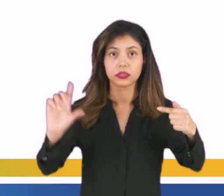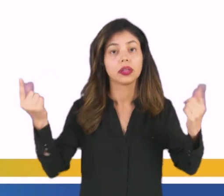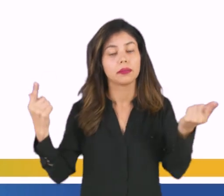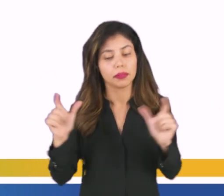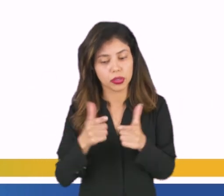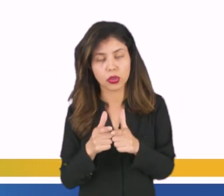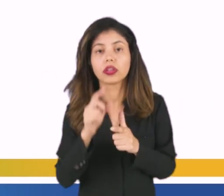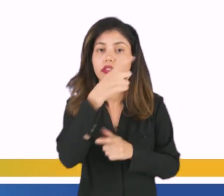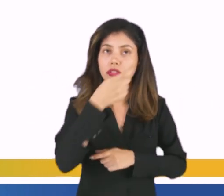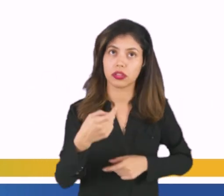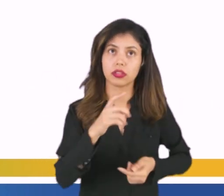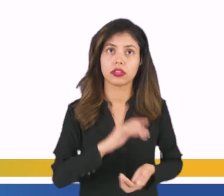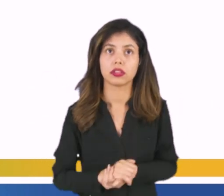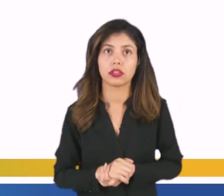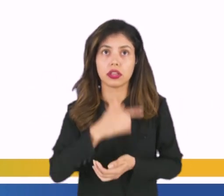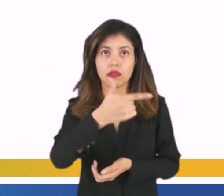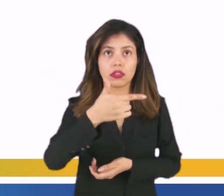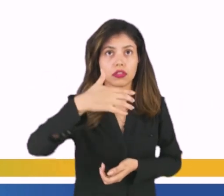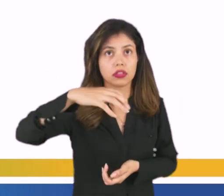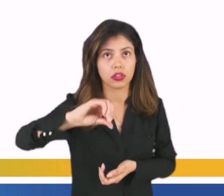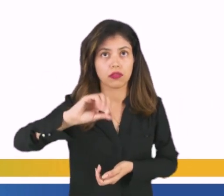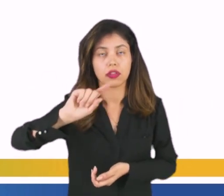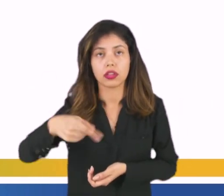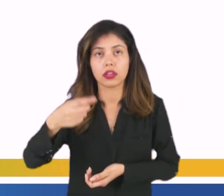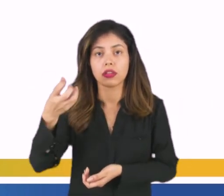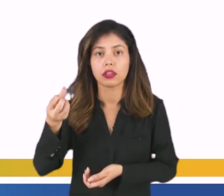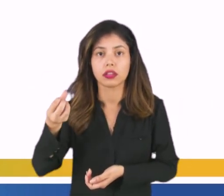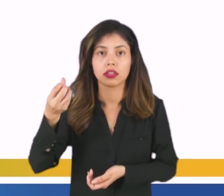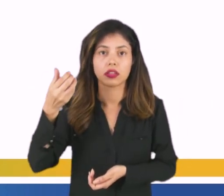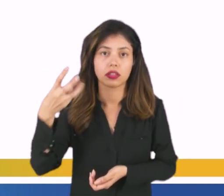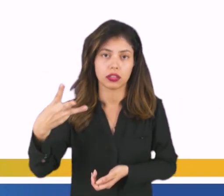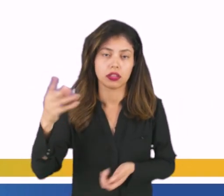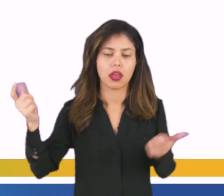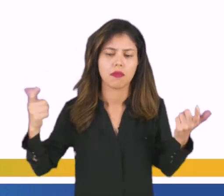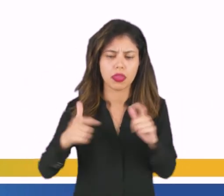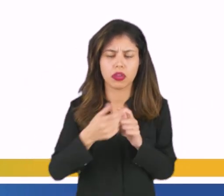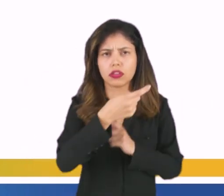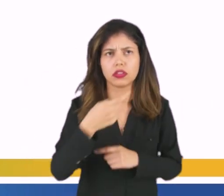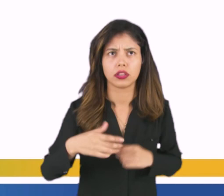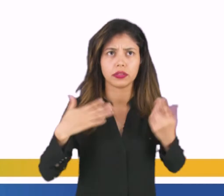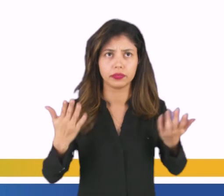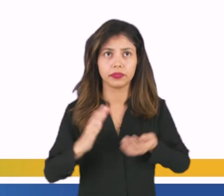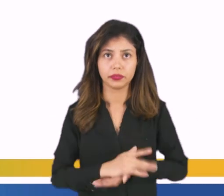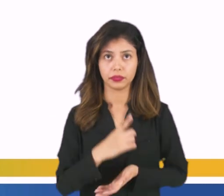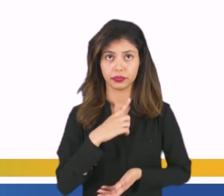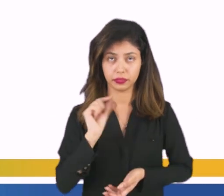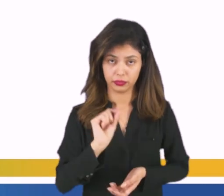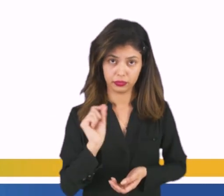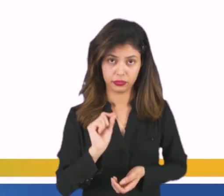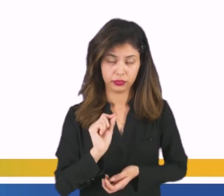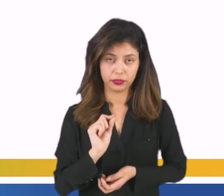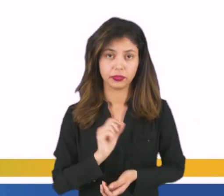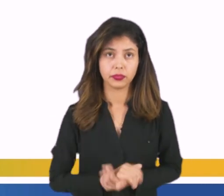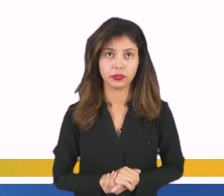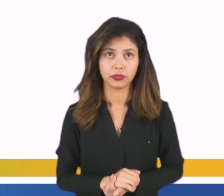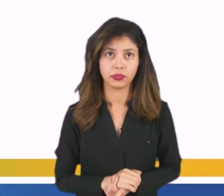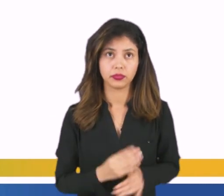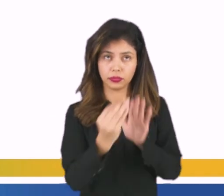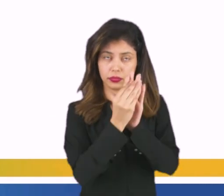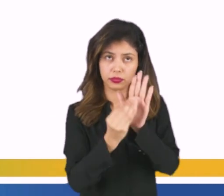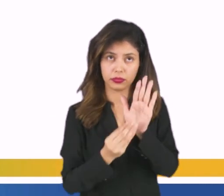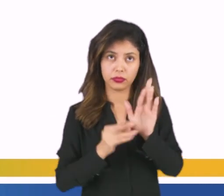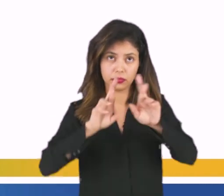x, que por sua vez 29,63, que é menor que x. E aí nós temos a seguinte